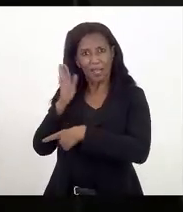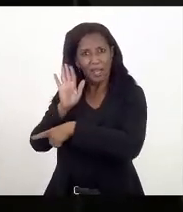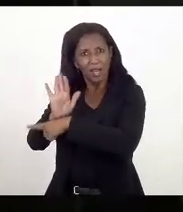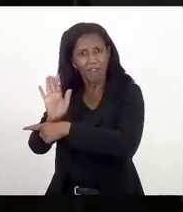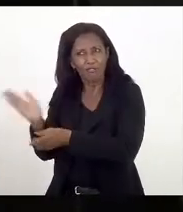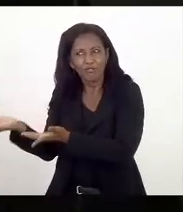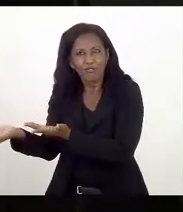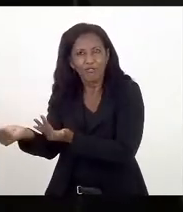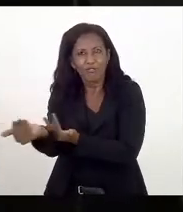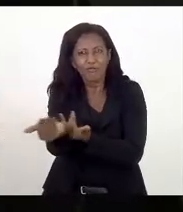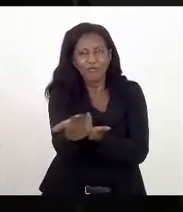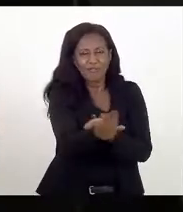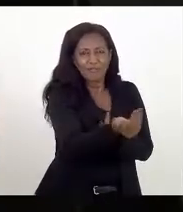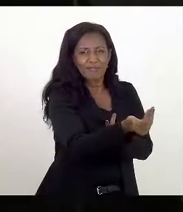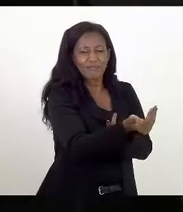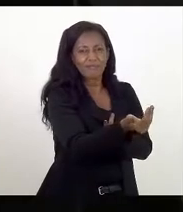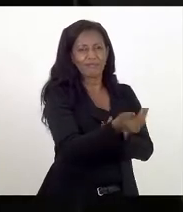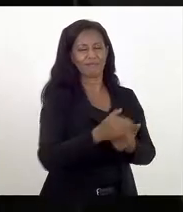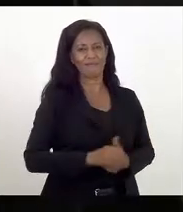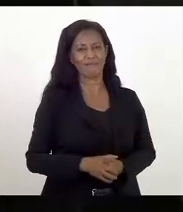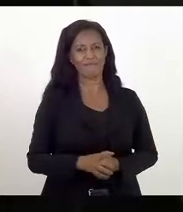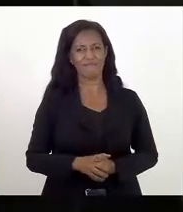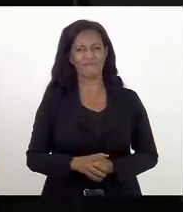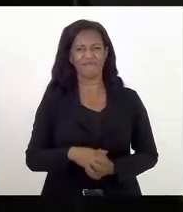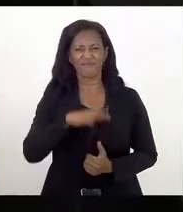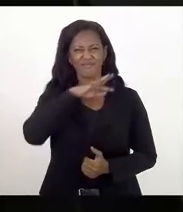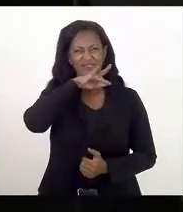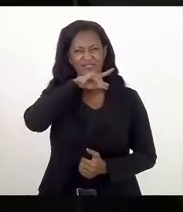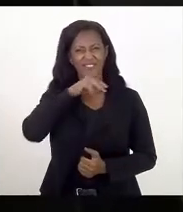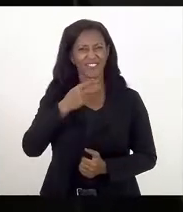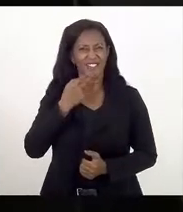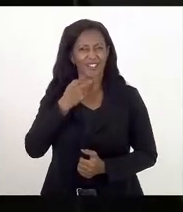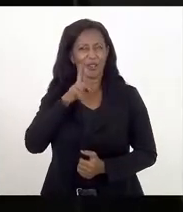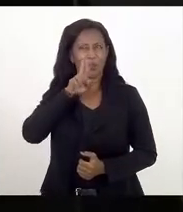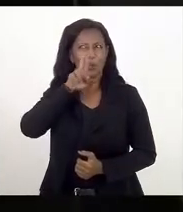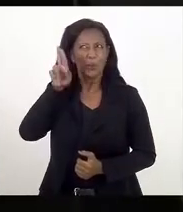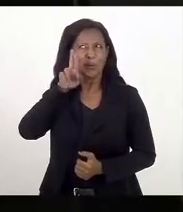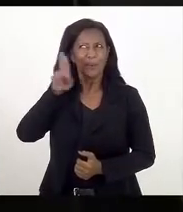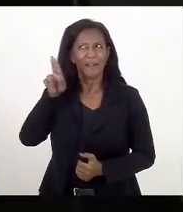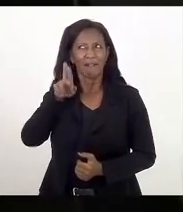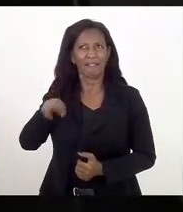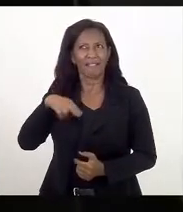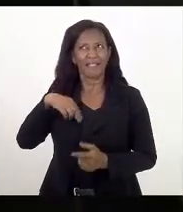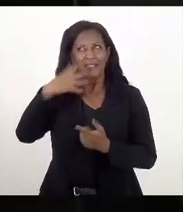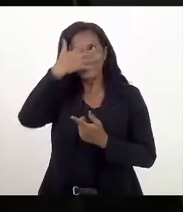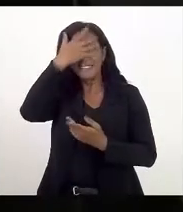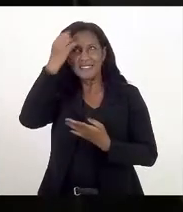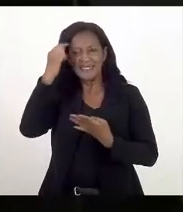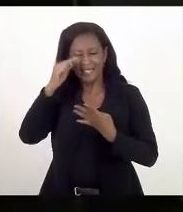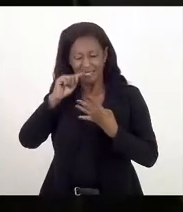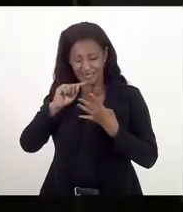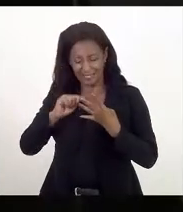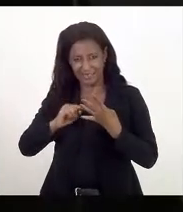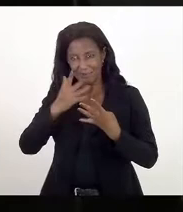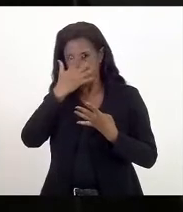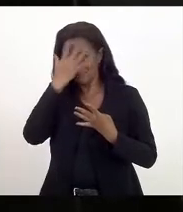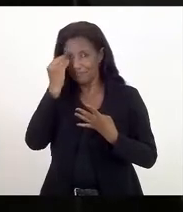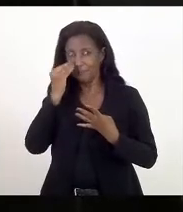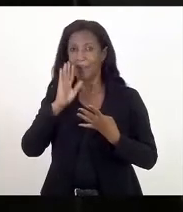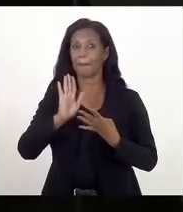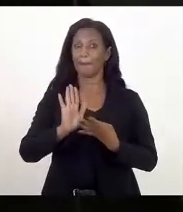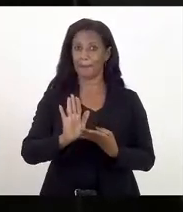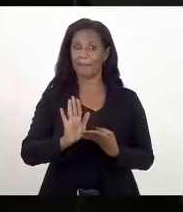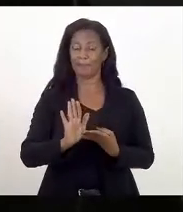adolescência. É ruim citar nomes, né? Porque a gente acaba esquecendo. Mas,